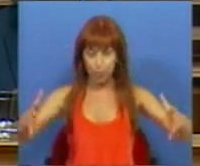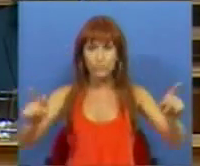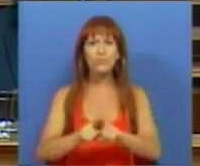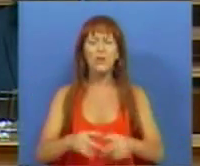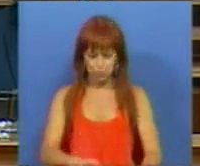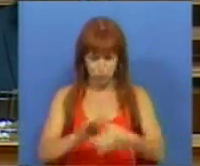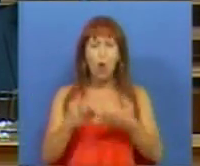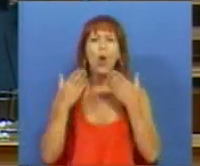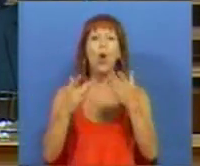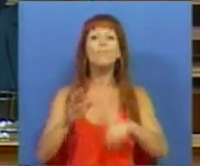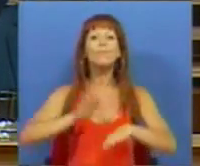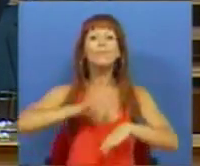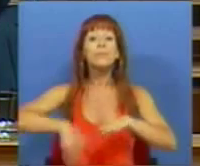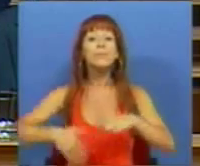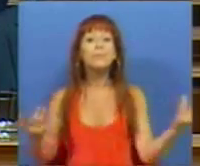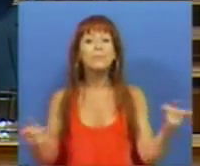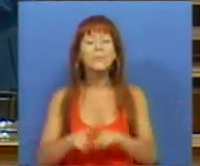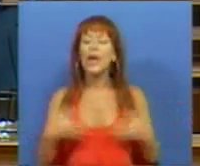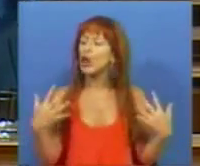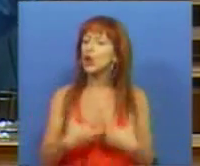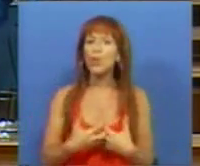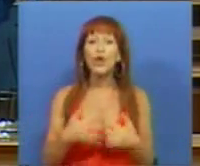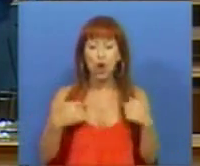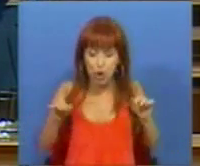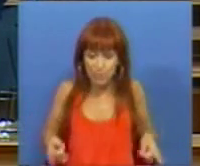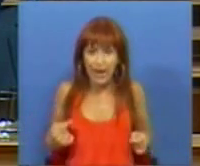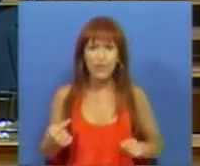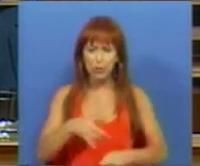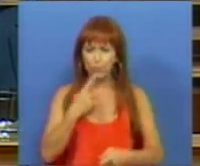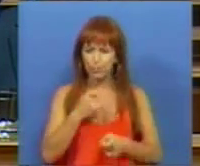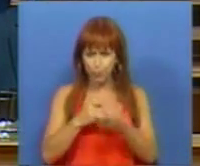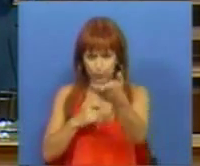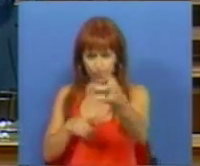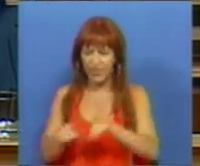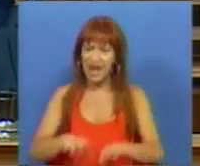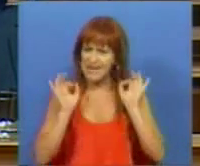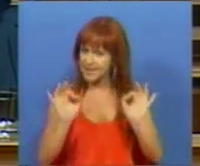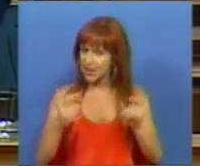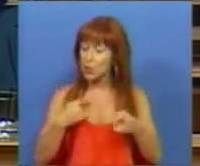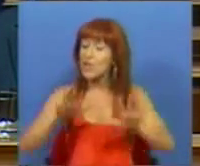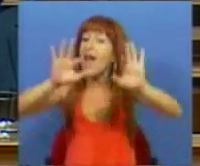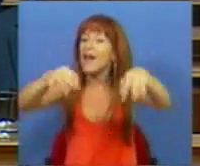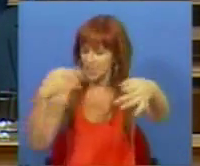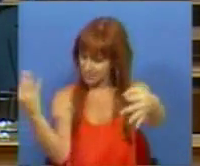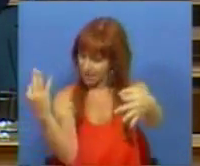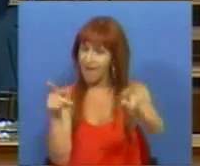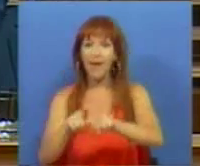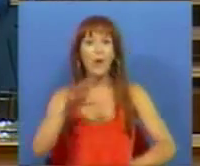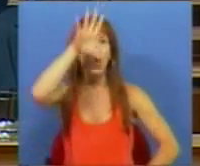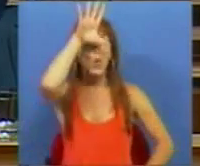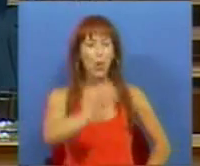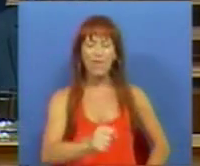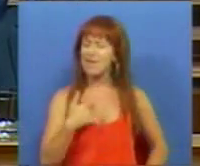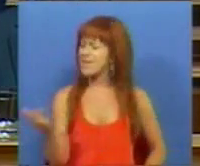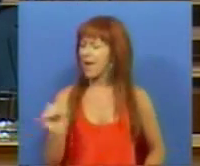de solidariedade. E por isso, as dúvidas com que começámos esta interpelação e as certezas com que as acabamos, que este